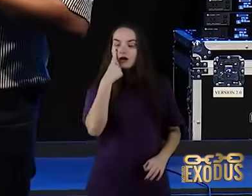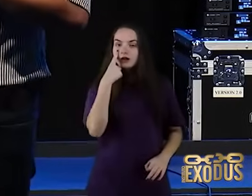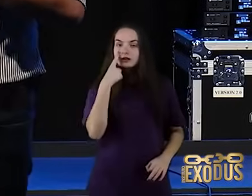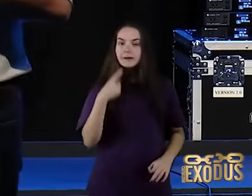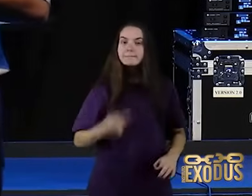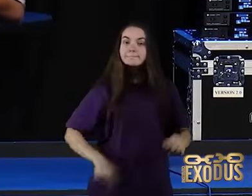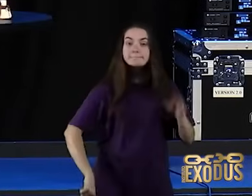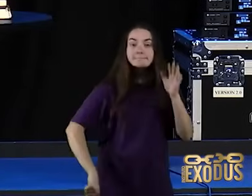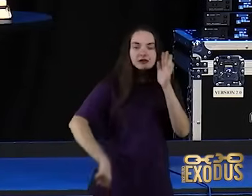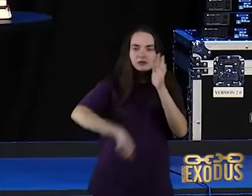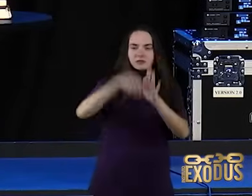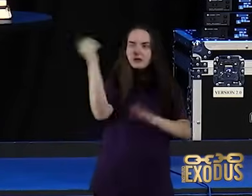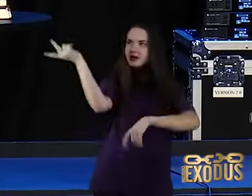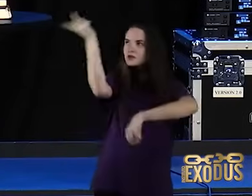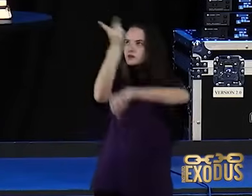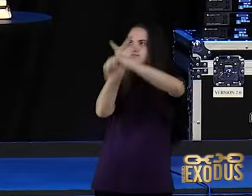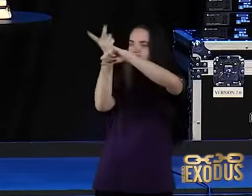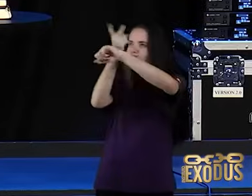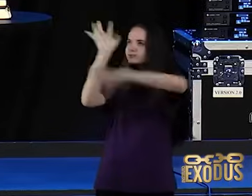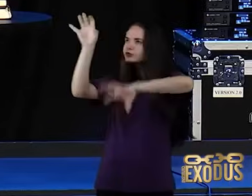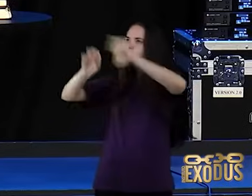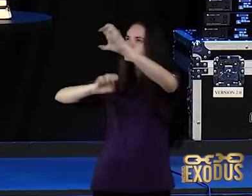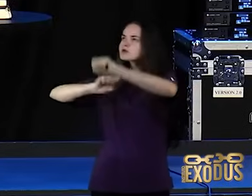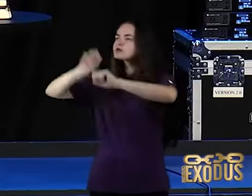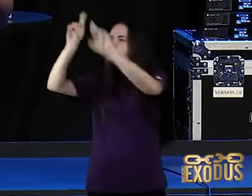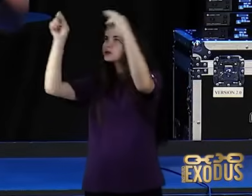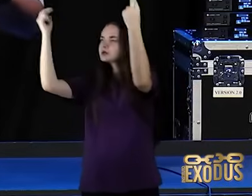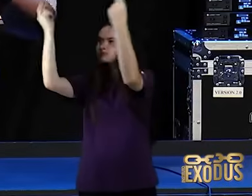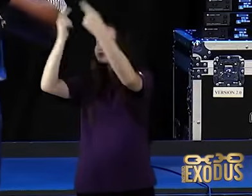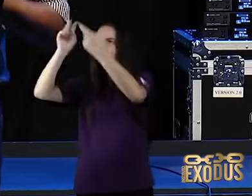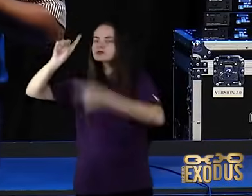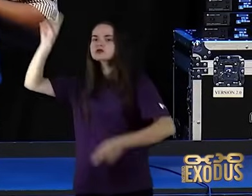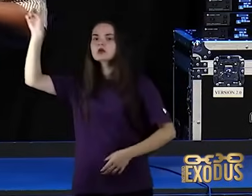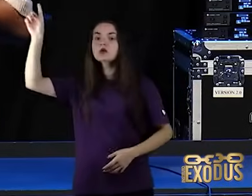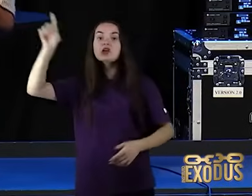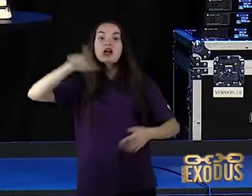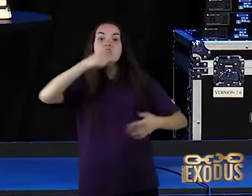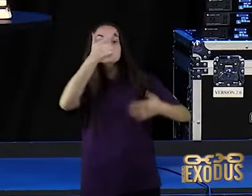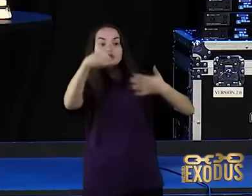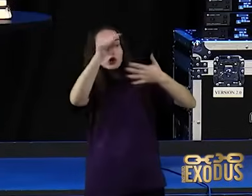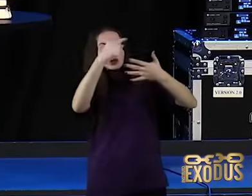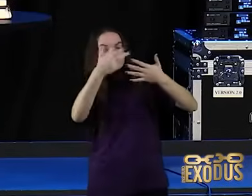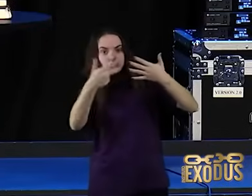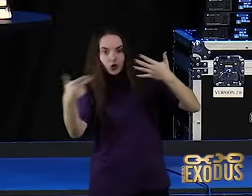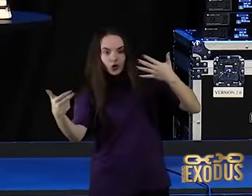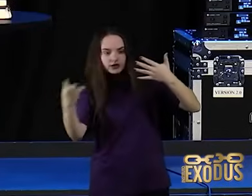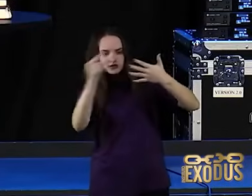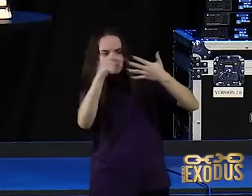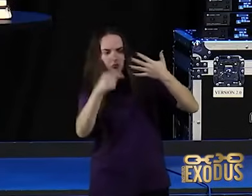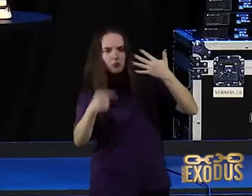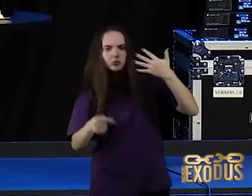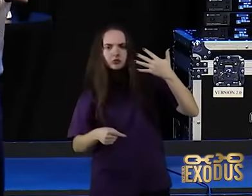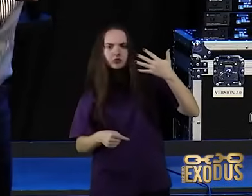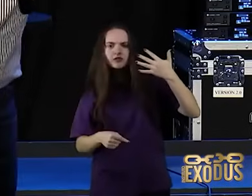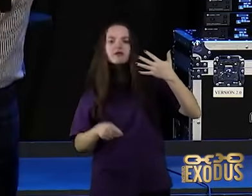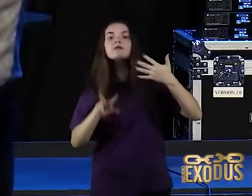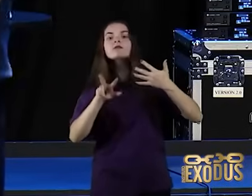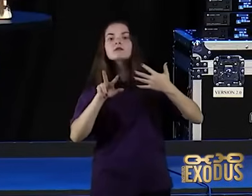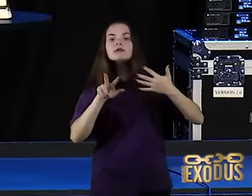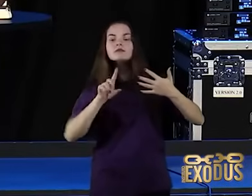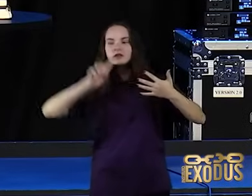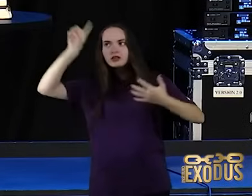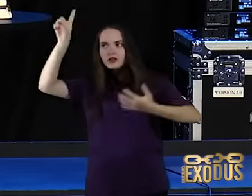justiça em primeiro lugar e todas estas coisas el não tá falando que que tudo vai ser